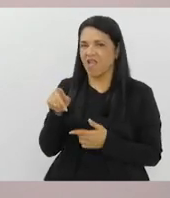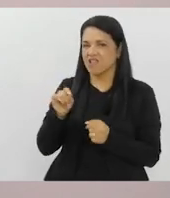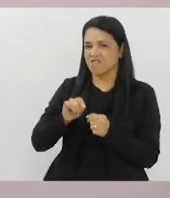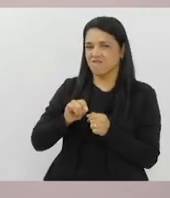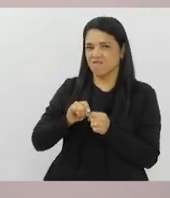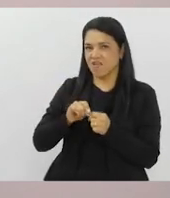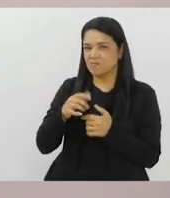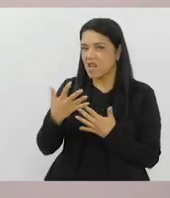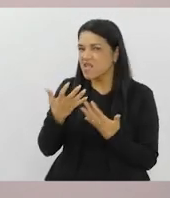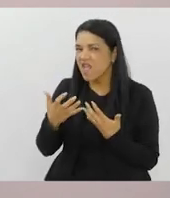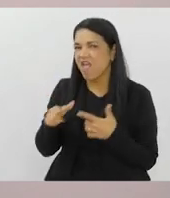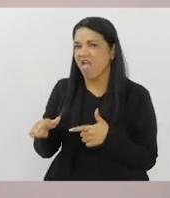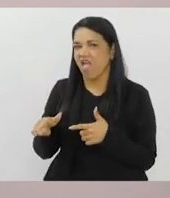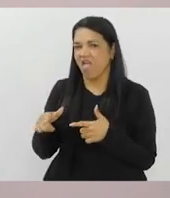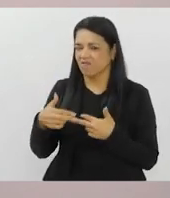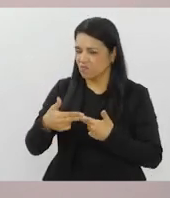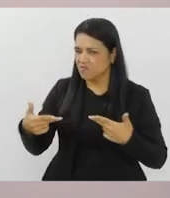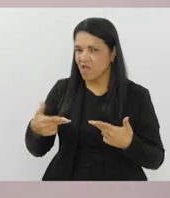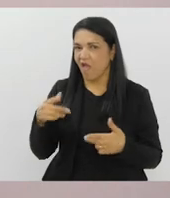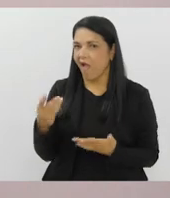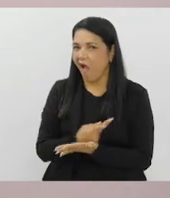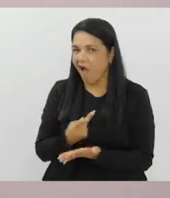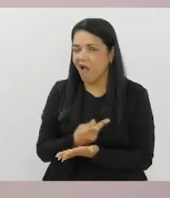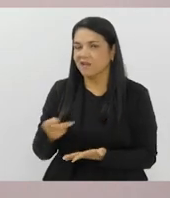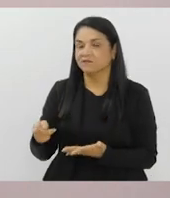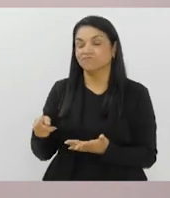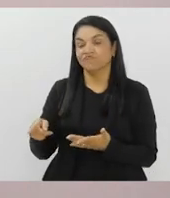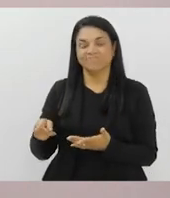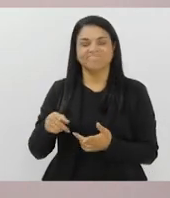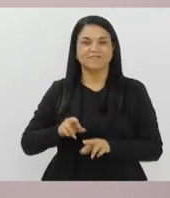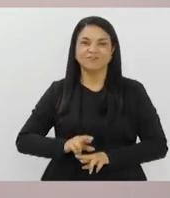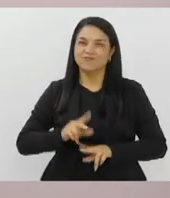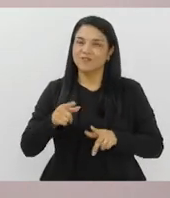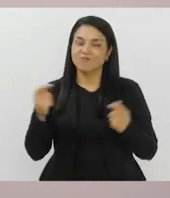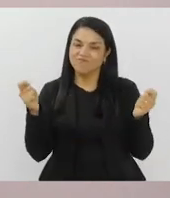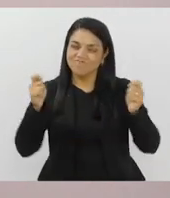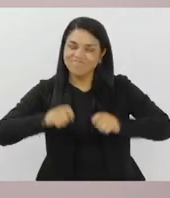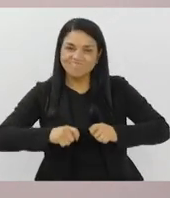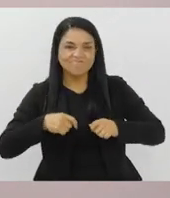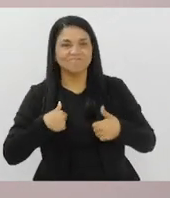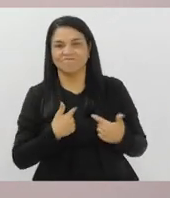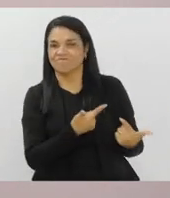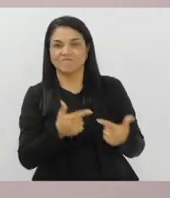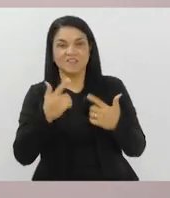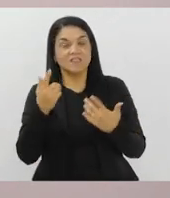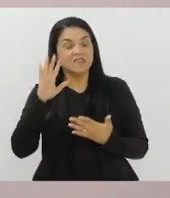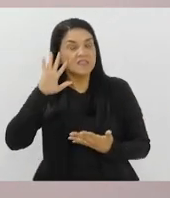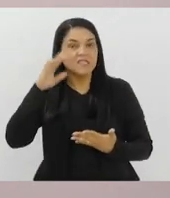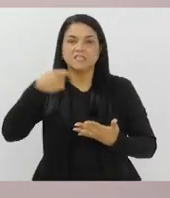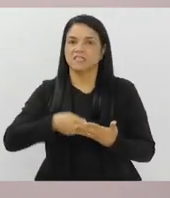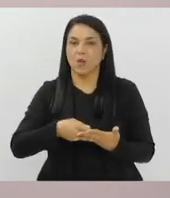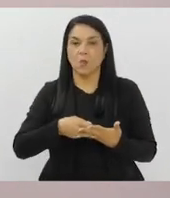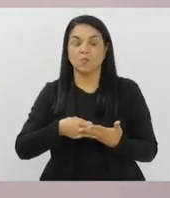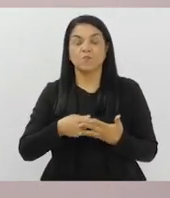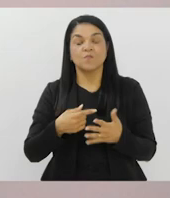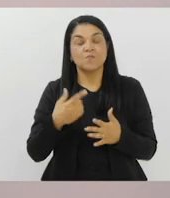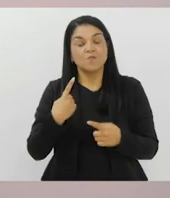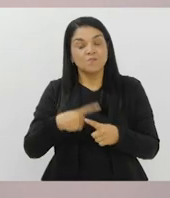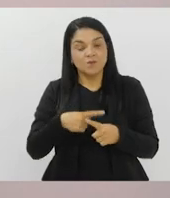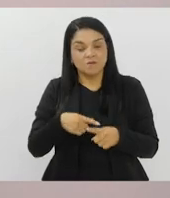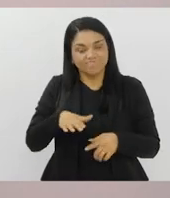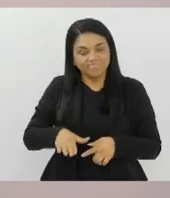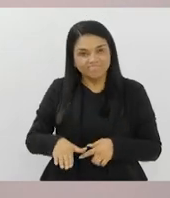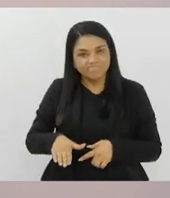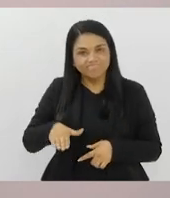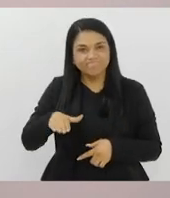não quis, ele fez isso porque ele não teve capacidade de tomar melhores decisões, justamente porque na primeira infância ele